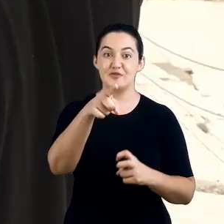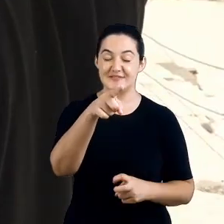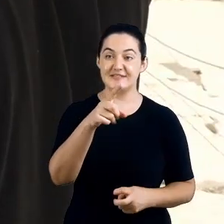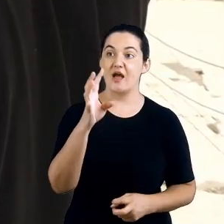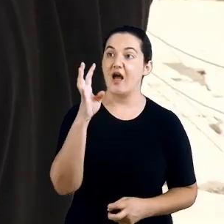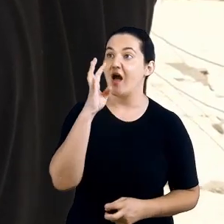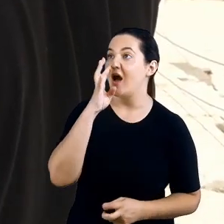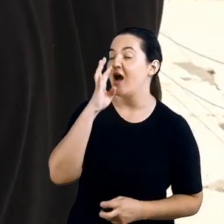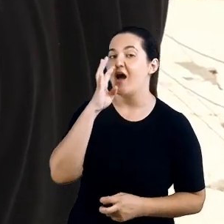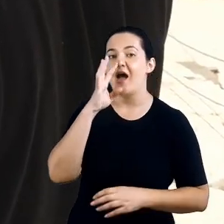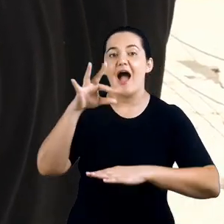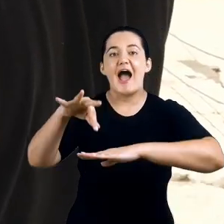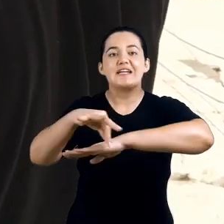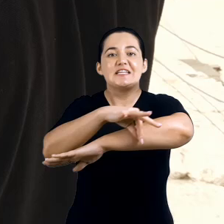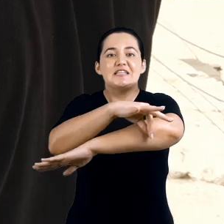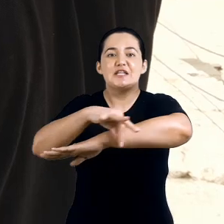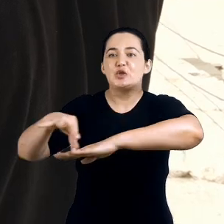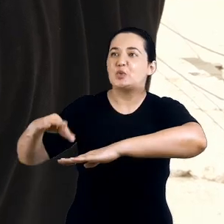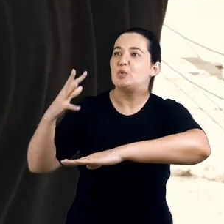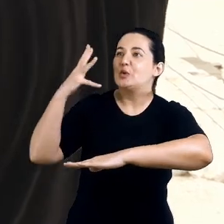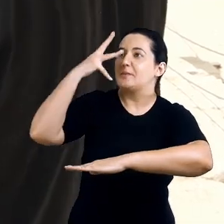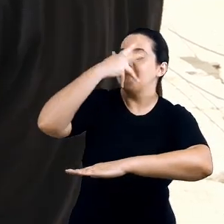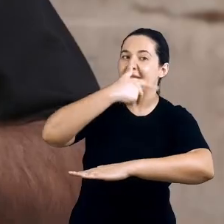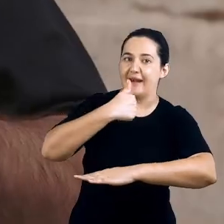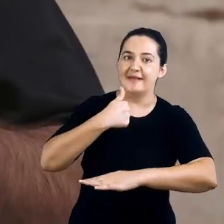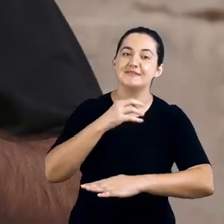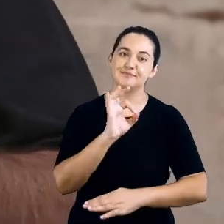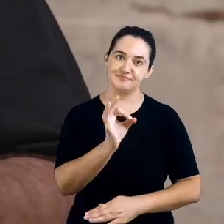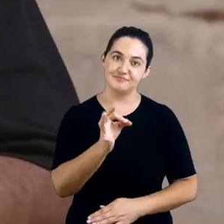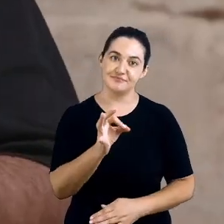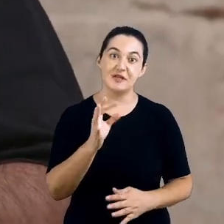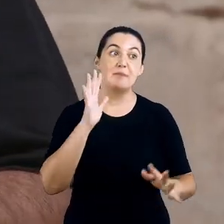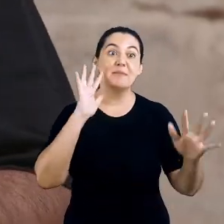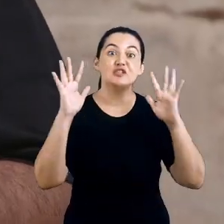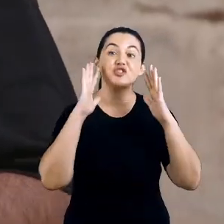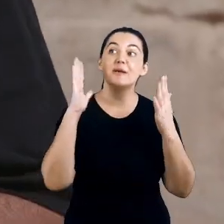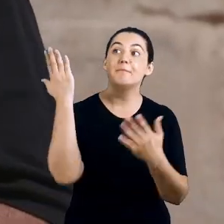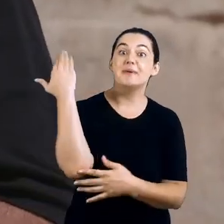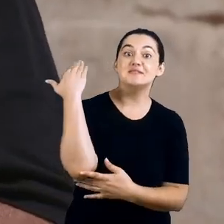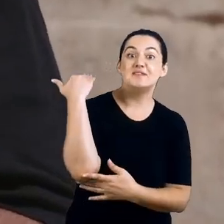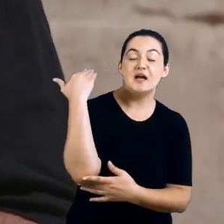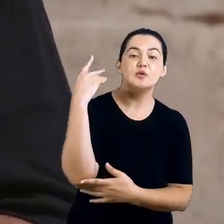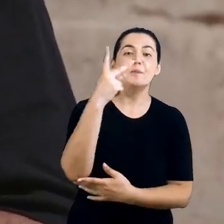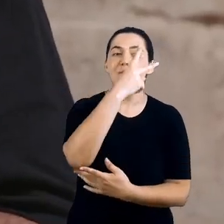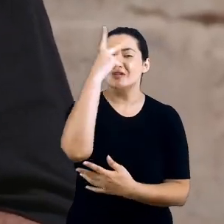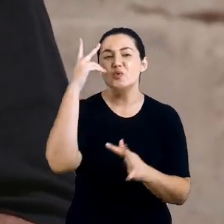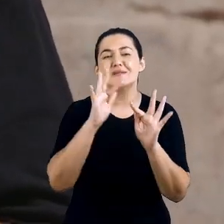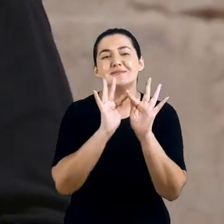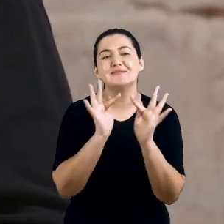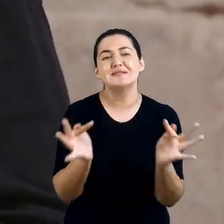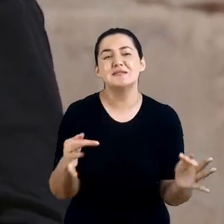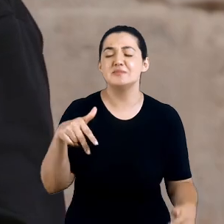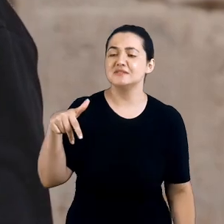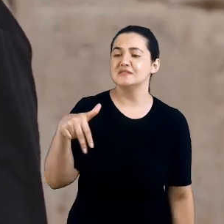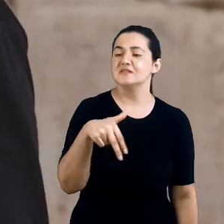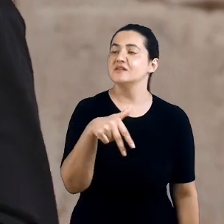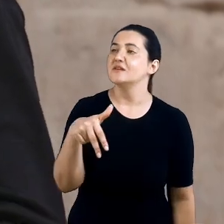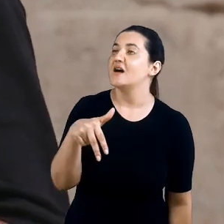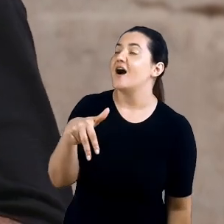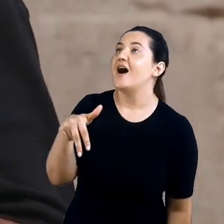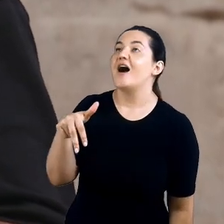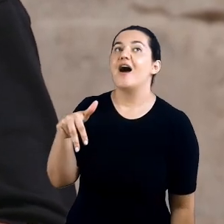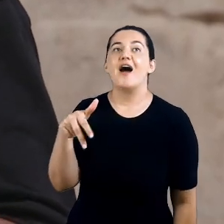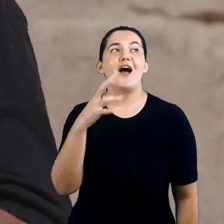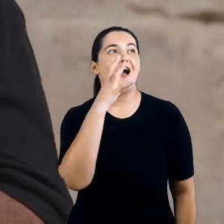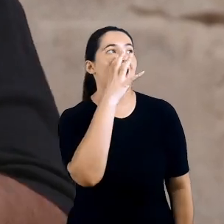ficou impressionado com a arquitetura, com a beleza, e podemos pensar nas pessoas comuns que vinham a Jerusalém, olhando para esse